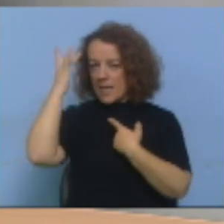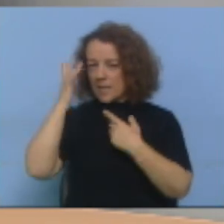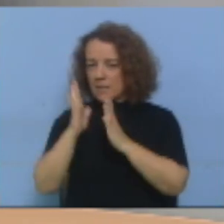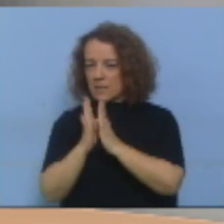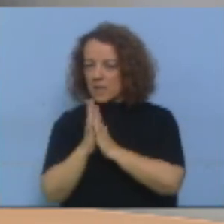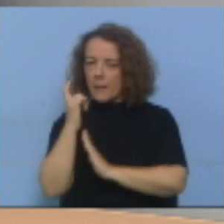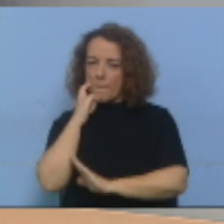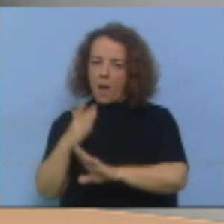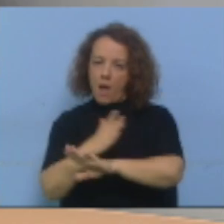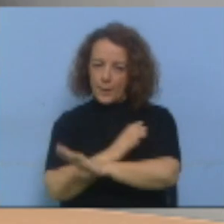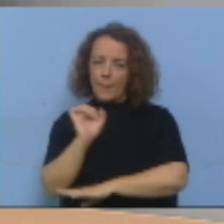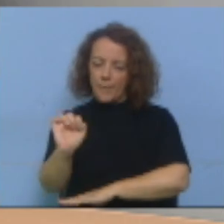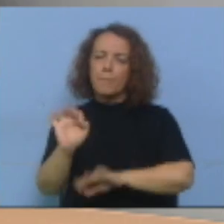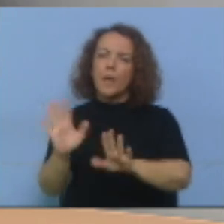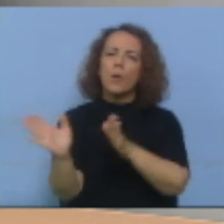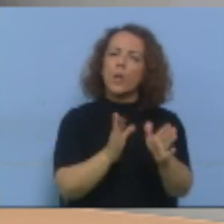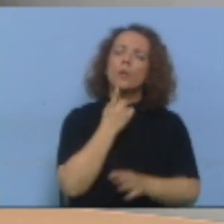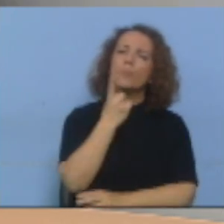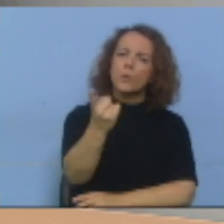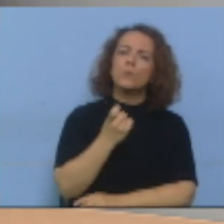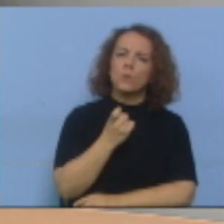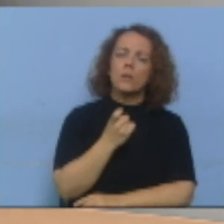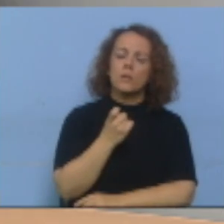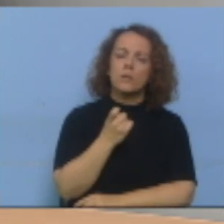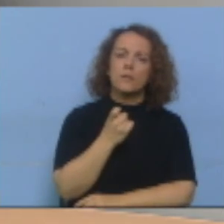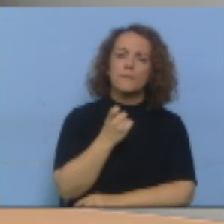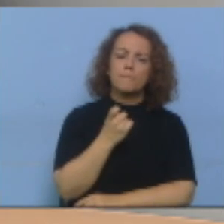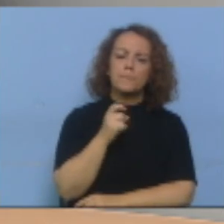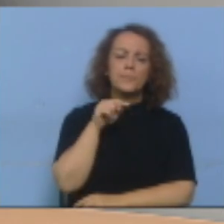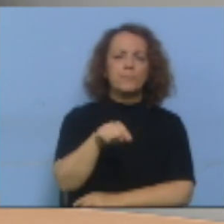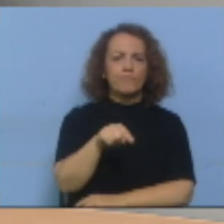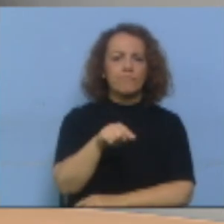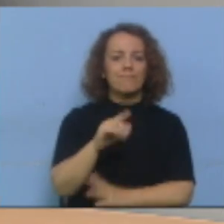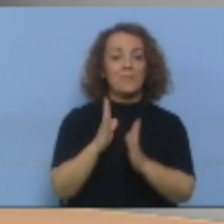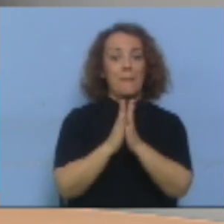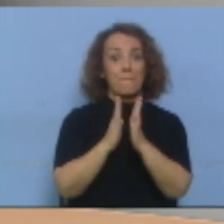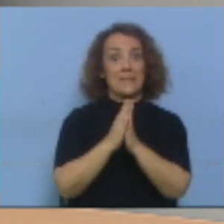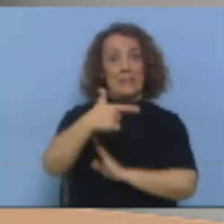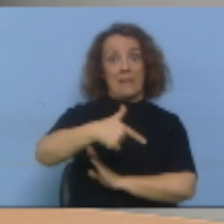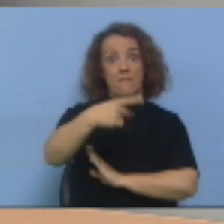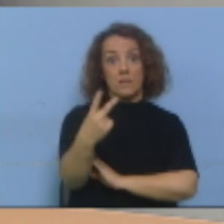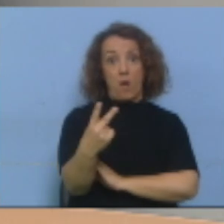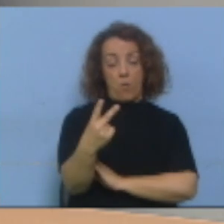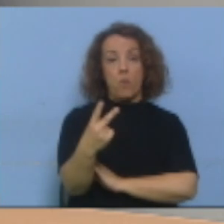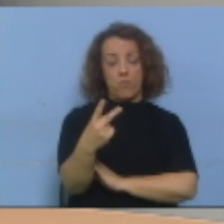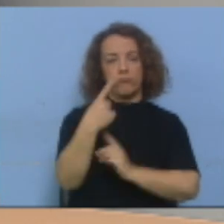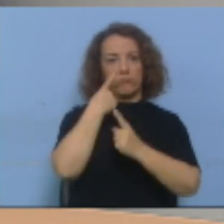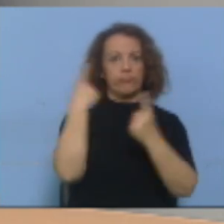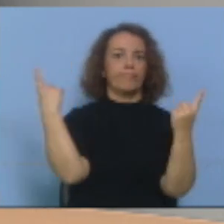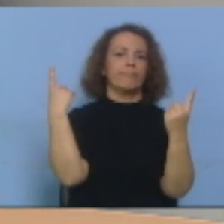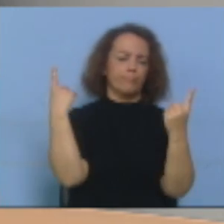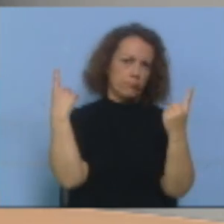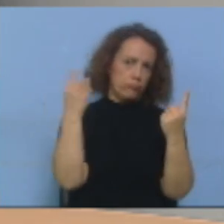perguntar ainda sobre também a valorização da missa na televisão, que tanto caracterizou